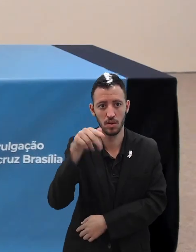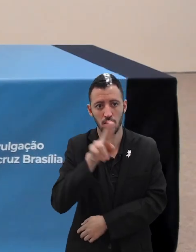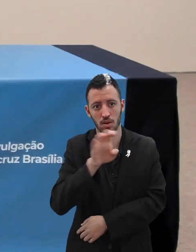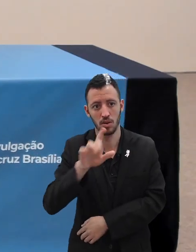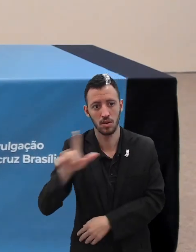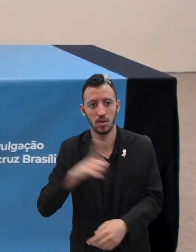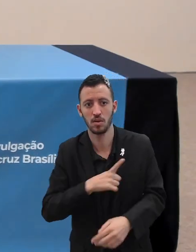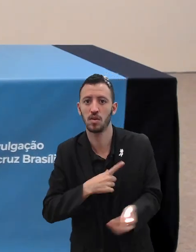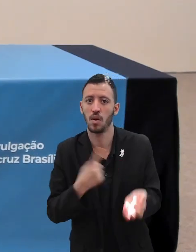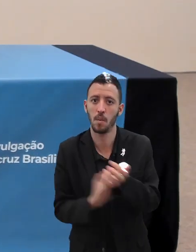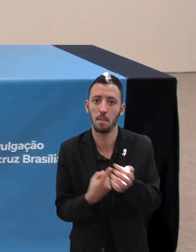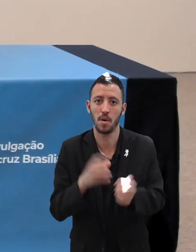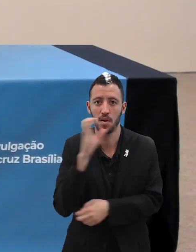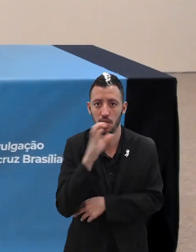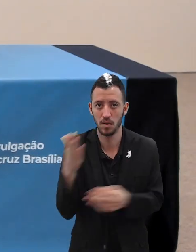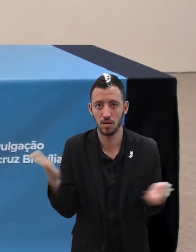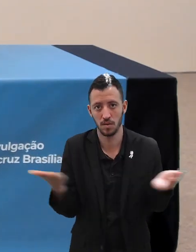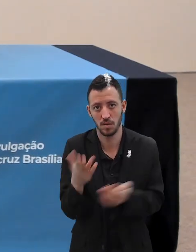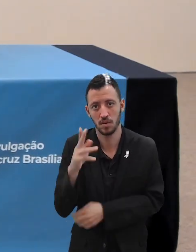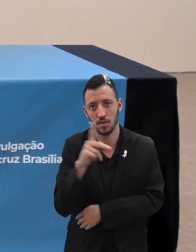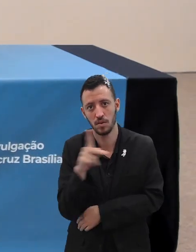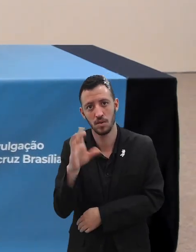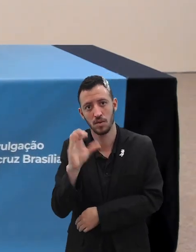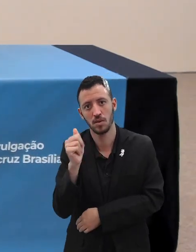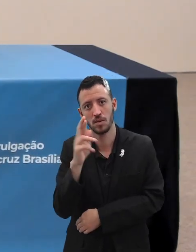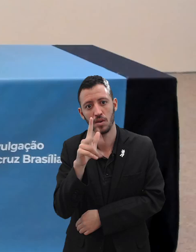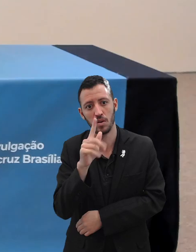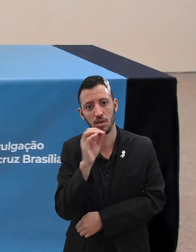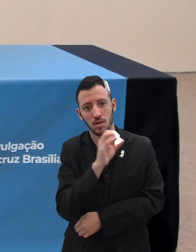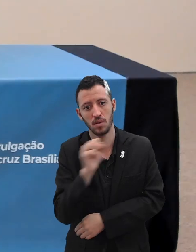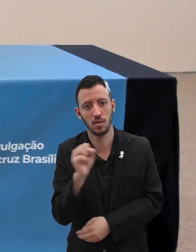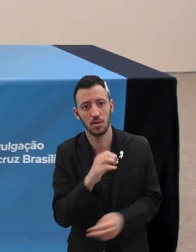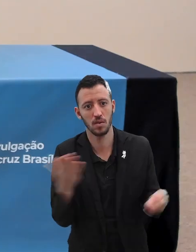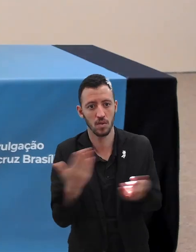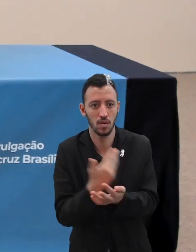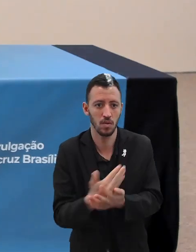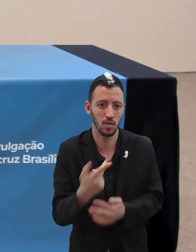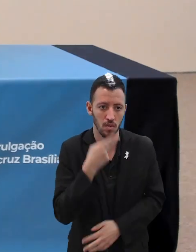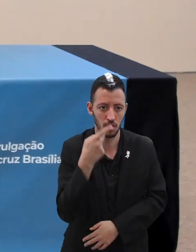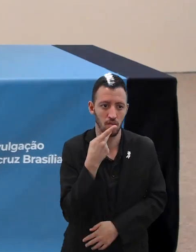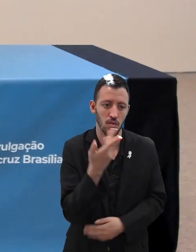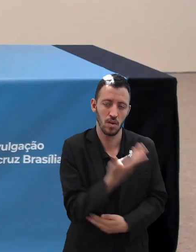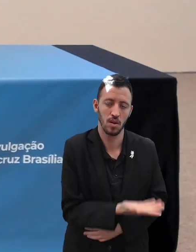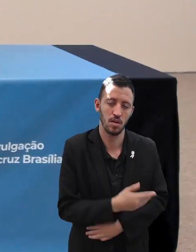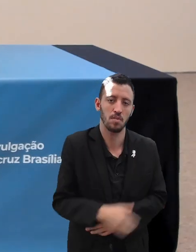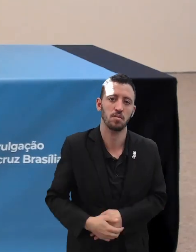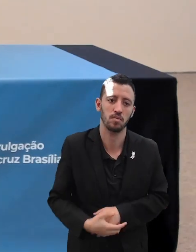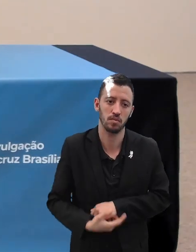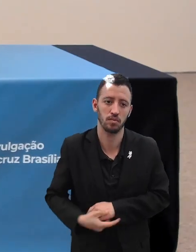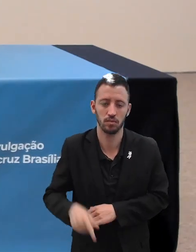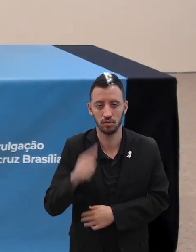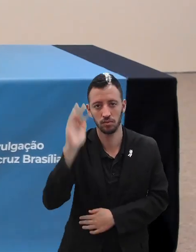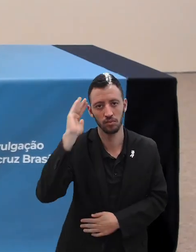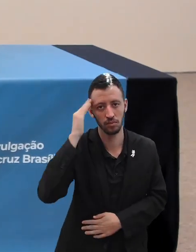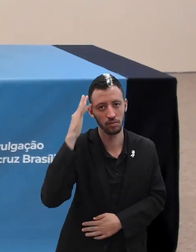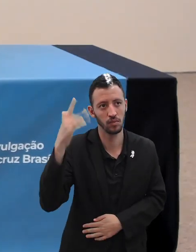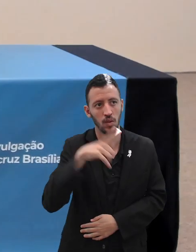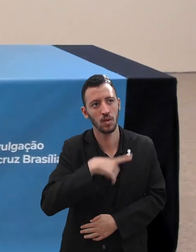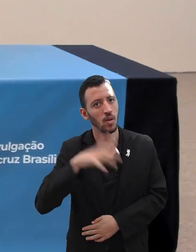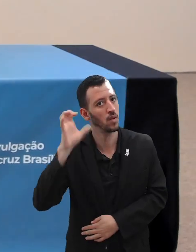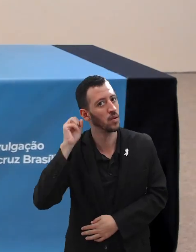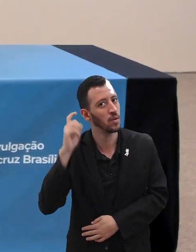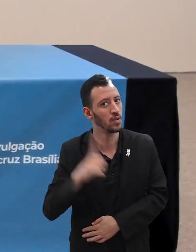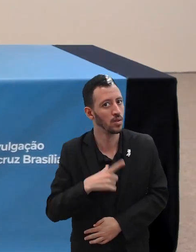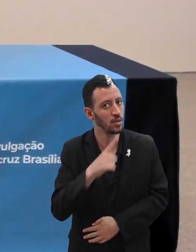com um compromisso, professora Caldas, professora Graça, ela tem um compromisso, então a gente vai iniciar com a fala dela. Imagino que ela já esteja nos